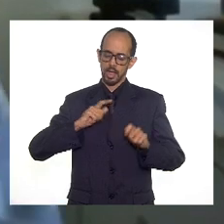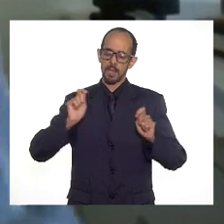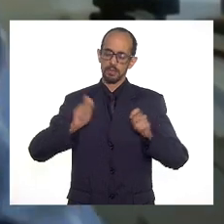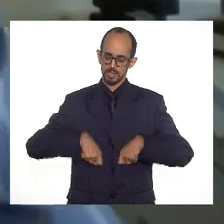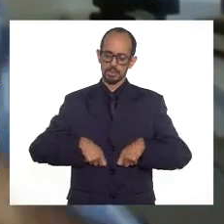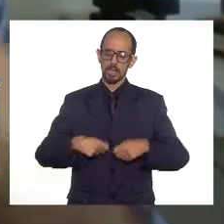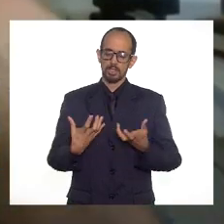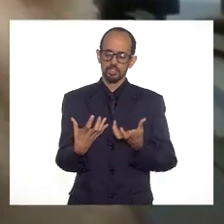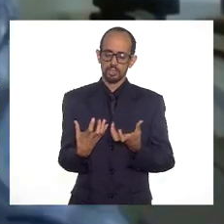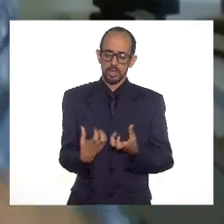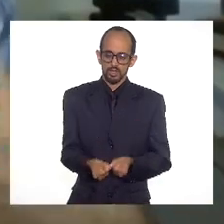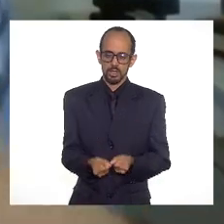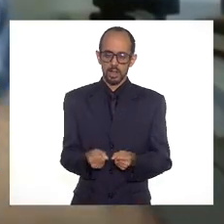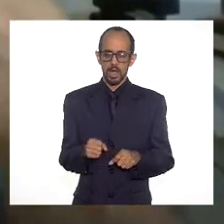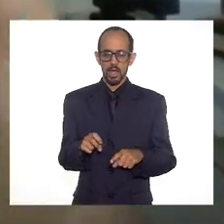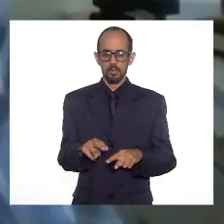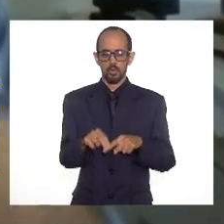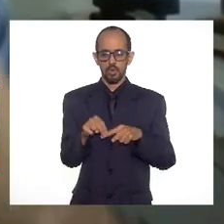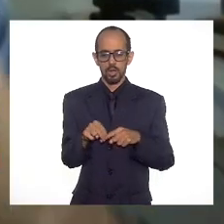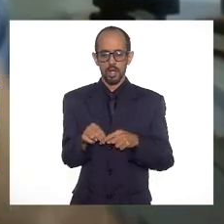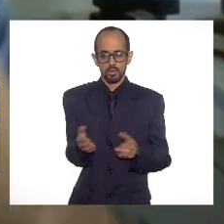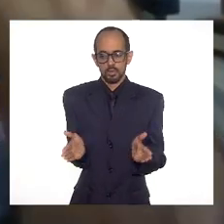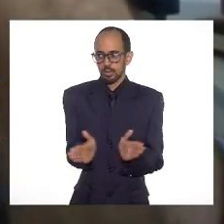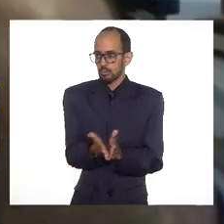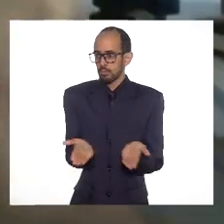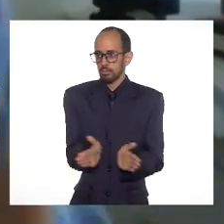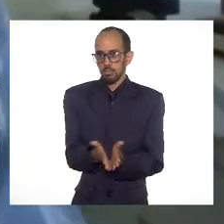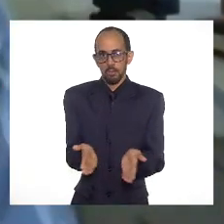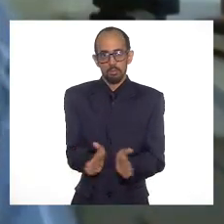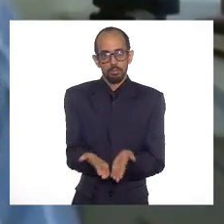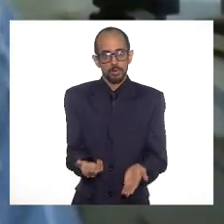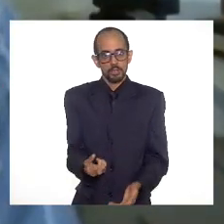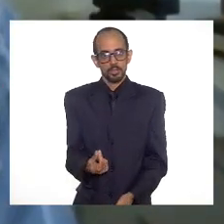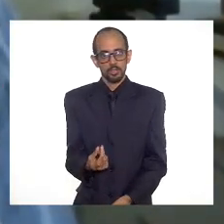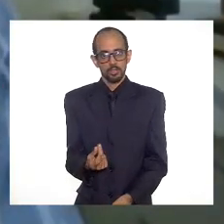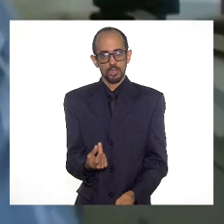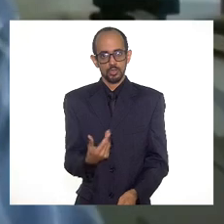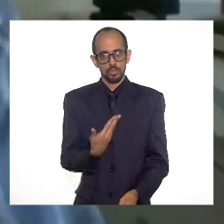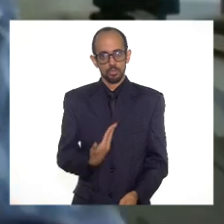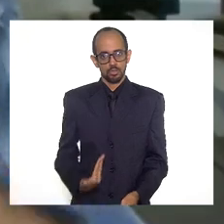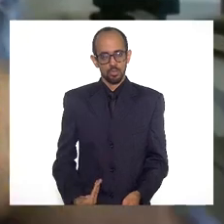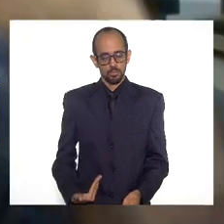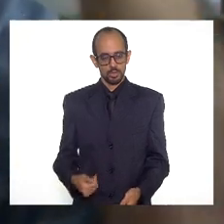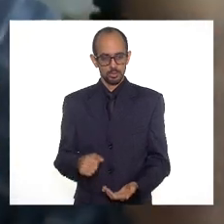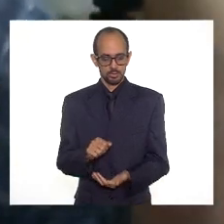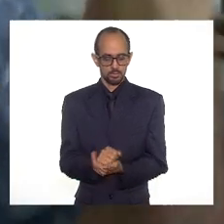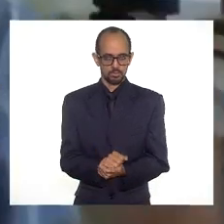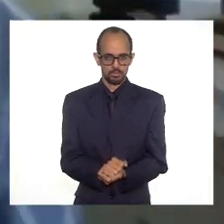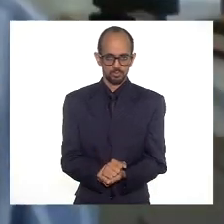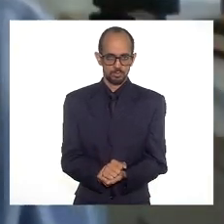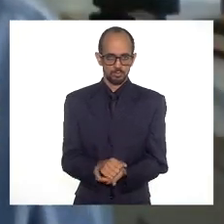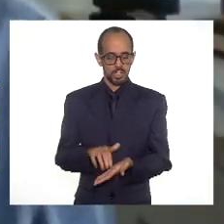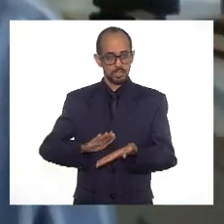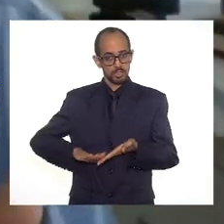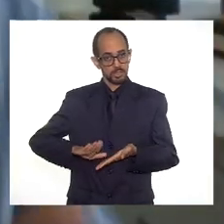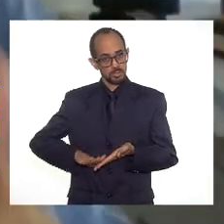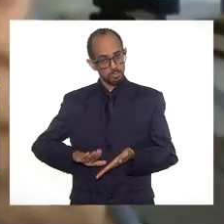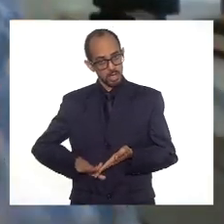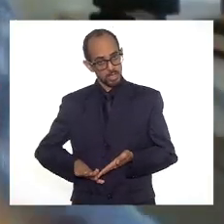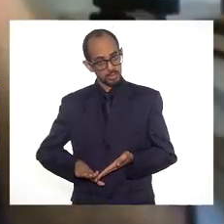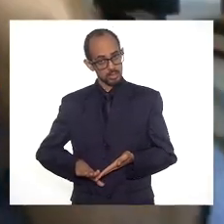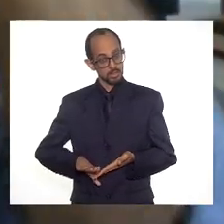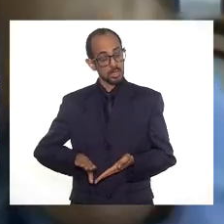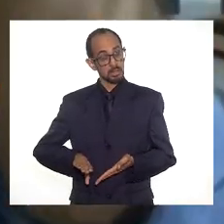regime pela precariedade das nossas contas públicas, quer seja na despesa